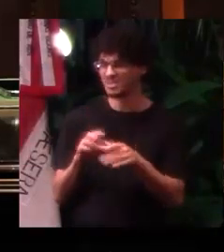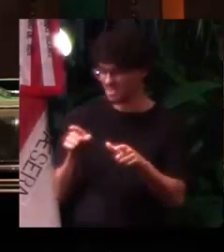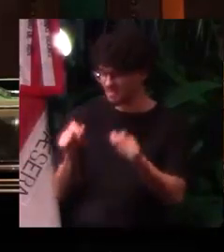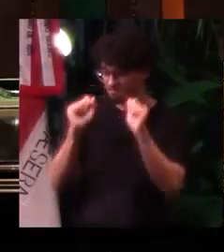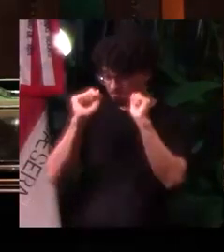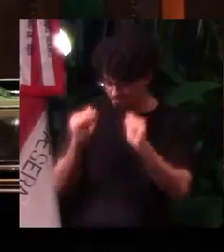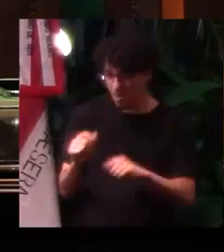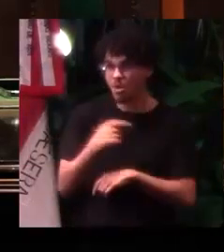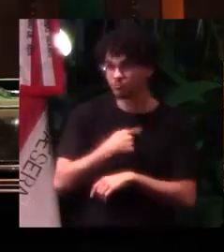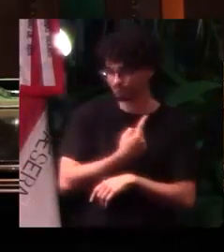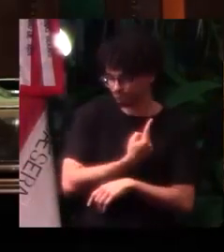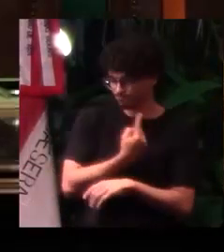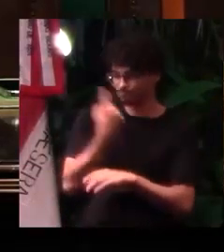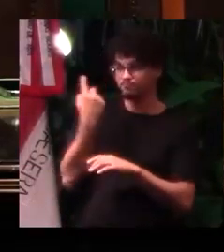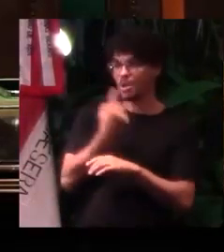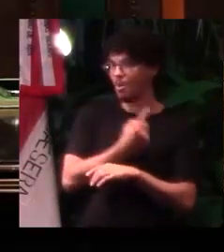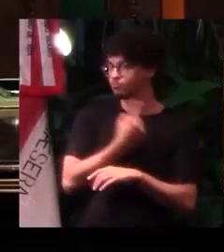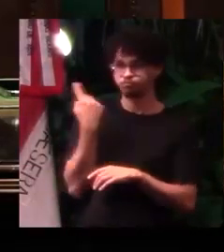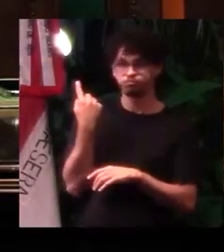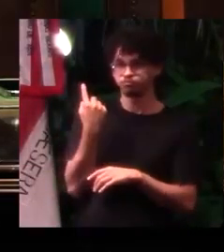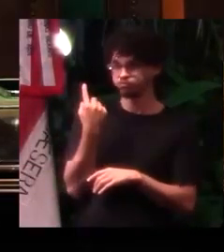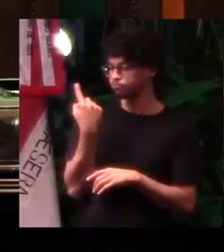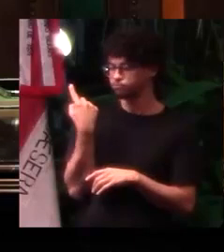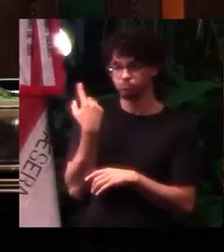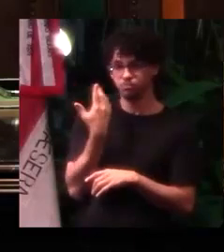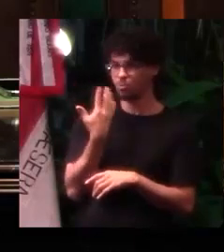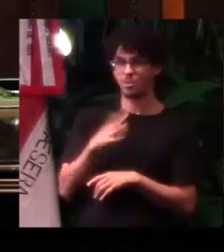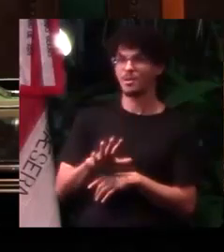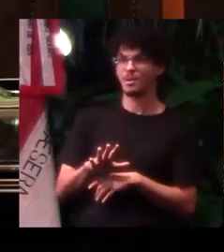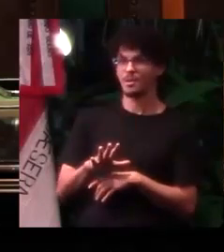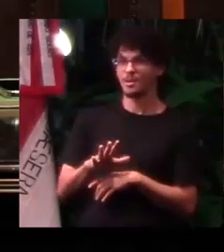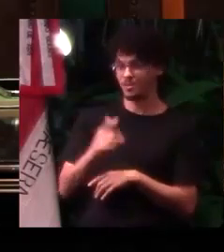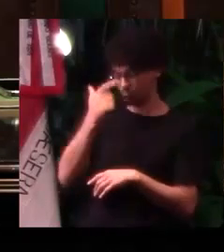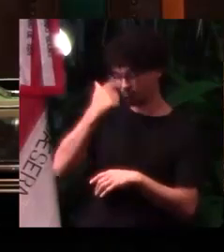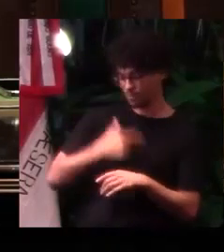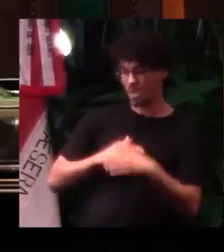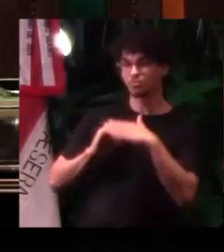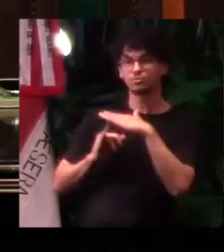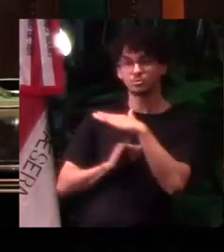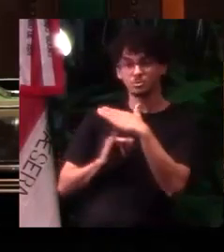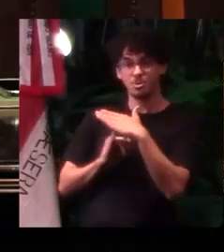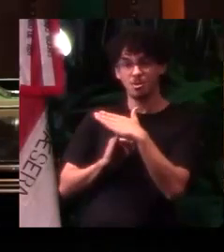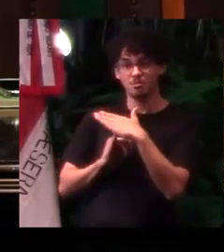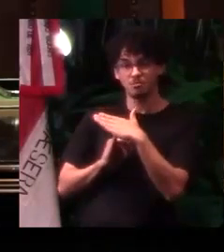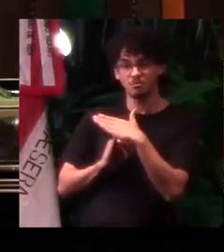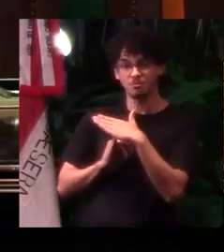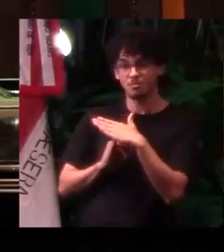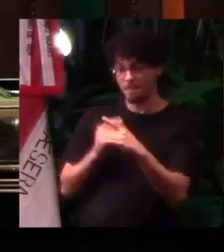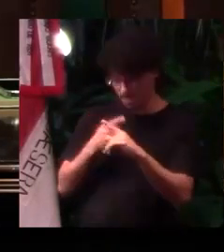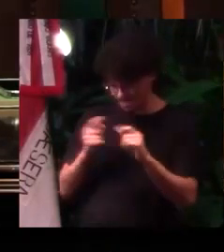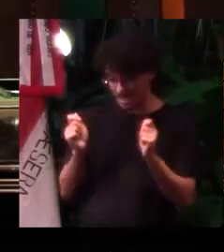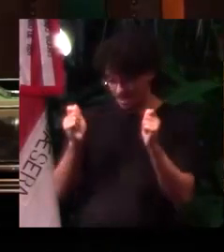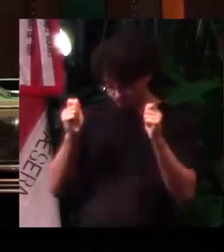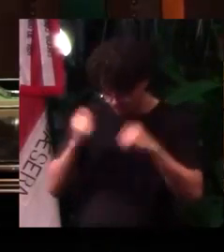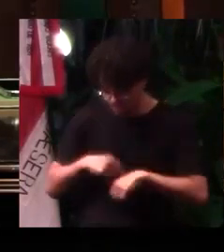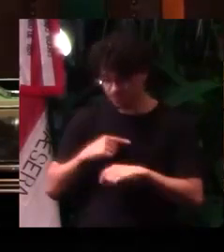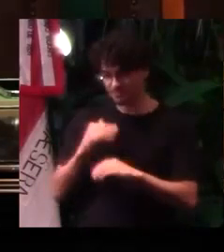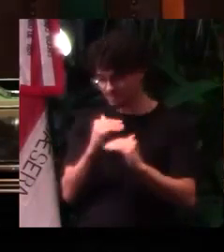negue-a enquanto instituição que ela não é, no fundo, para que ela própria